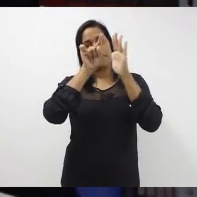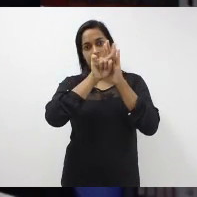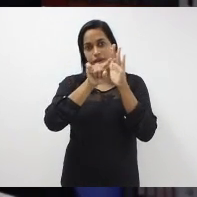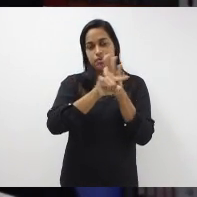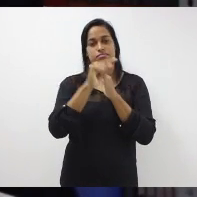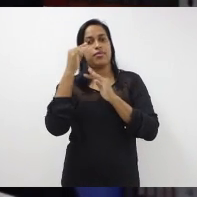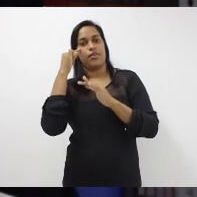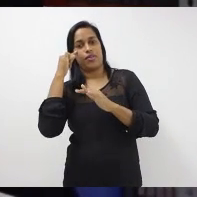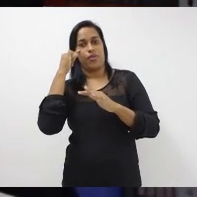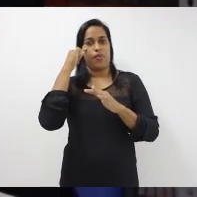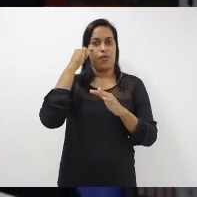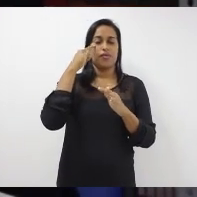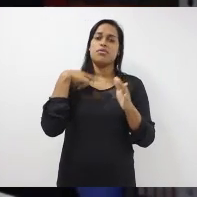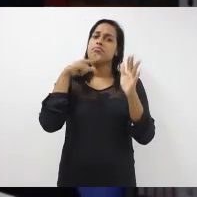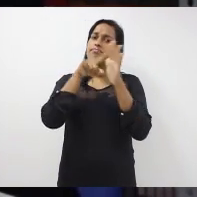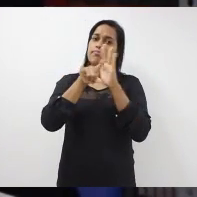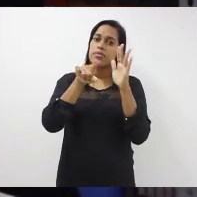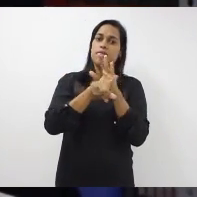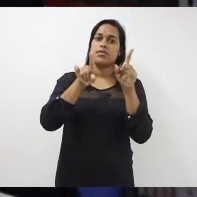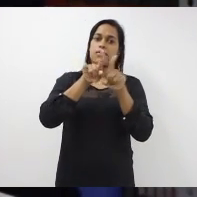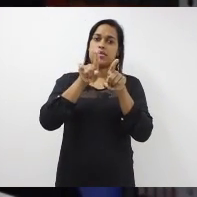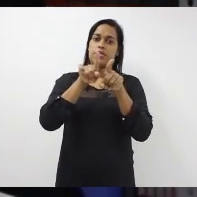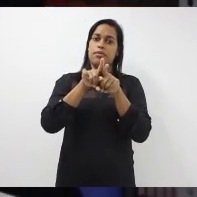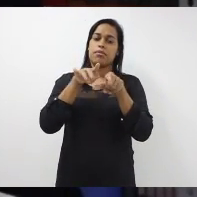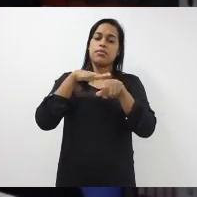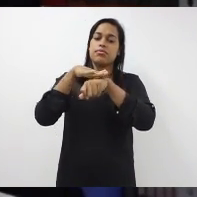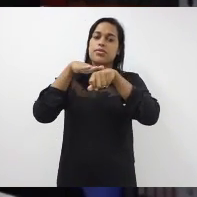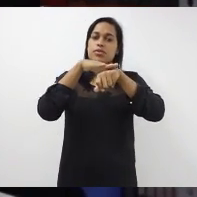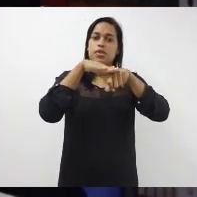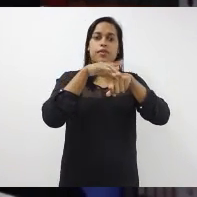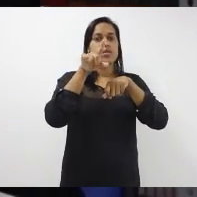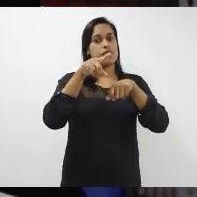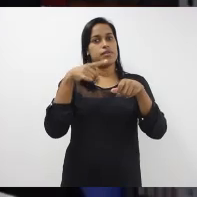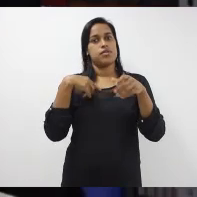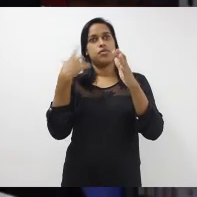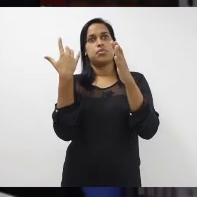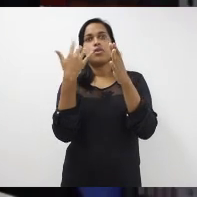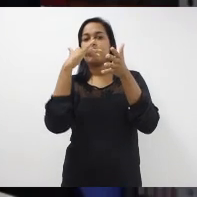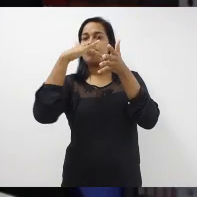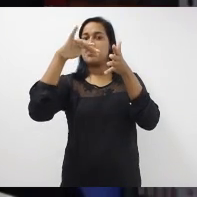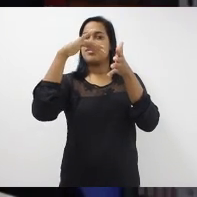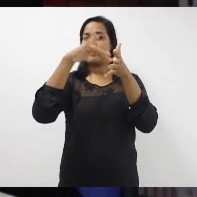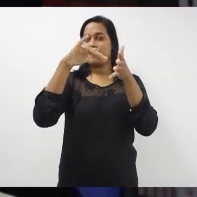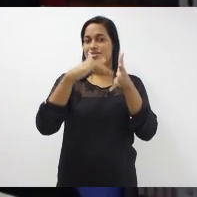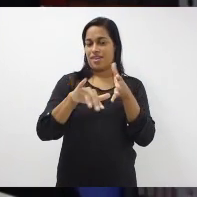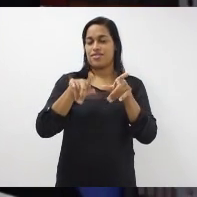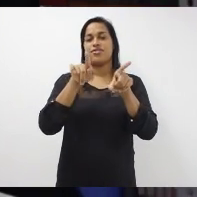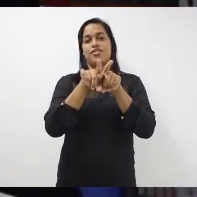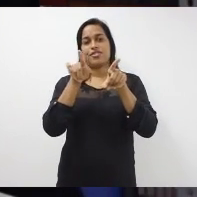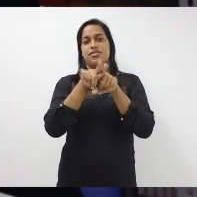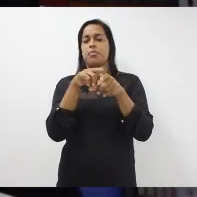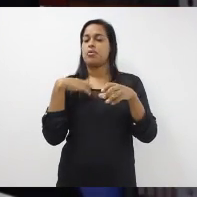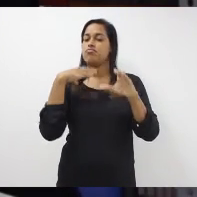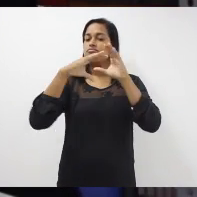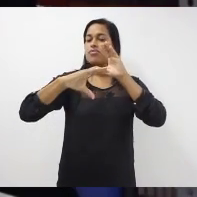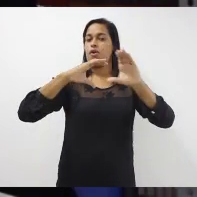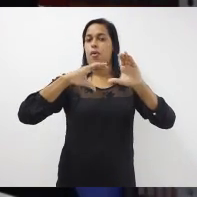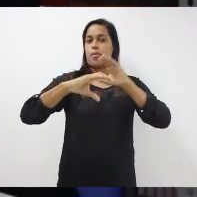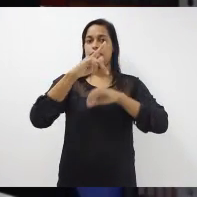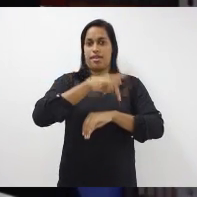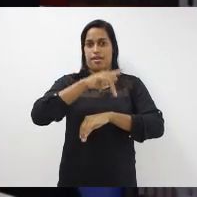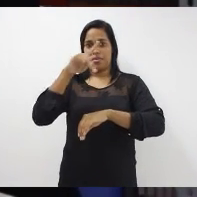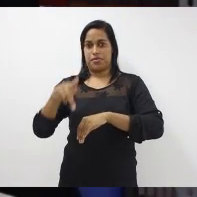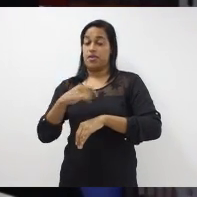dúvidas, assim como também os espaços que vocês podem postar mensagens e a partir daí a gente possa se comunicar.